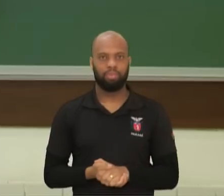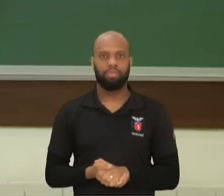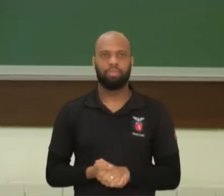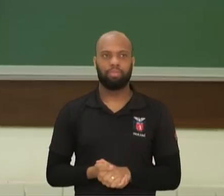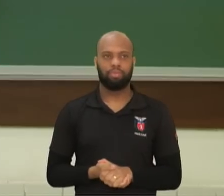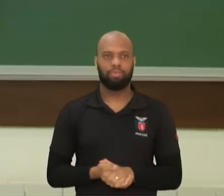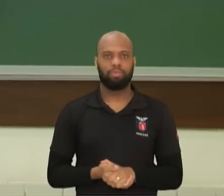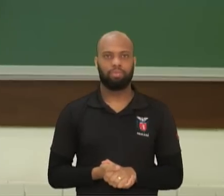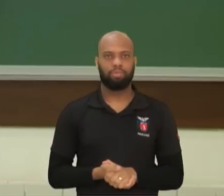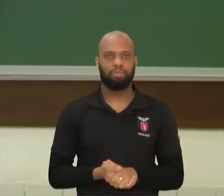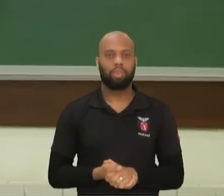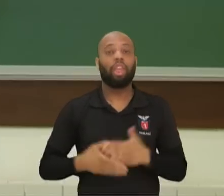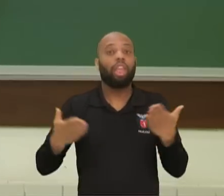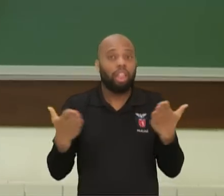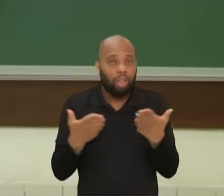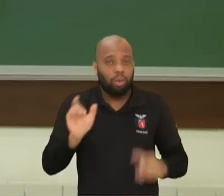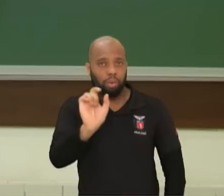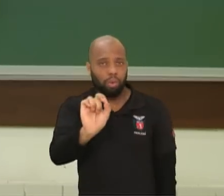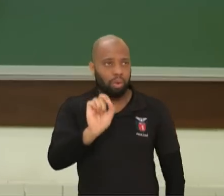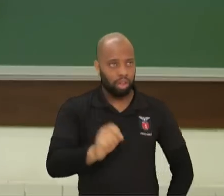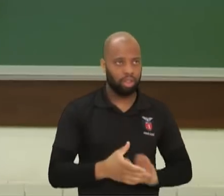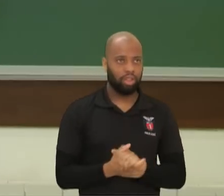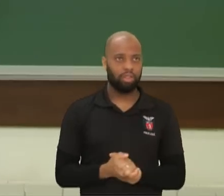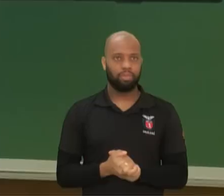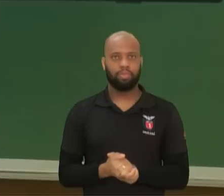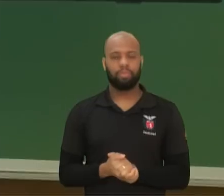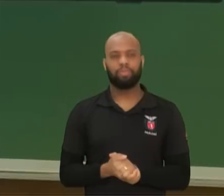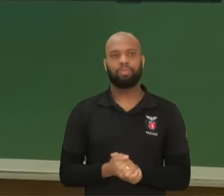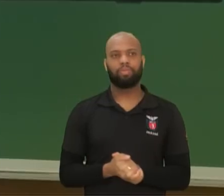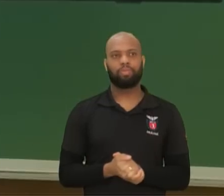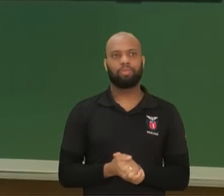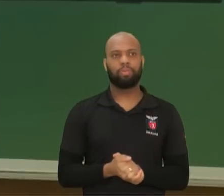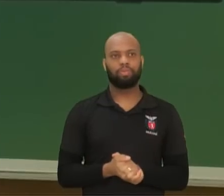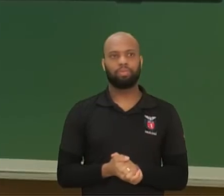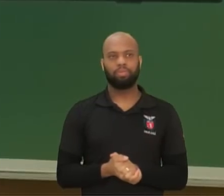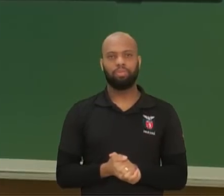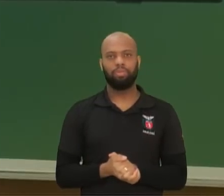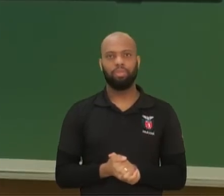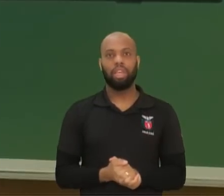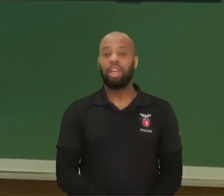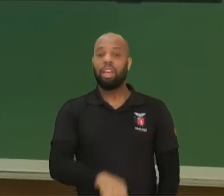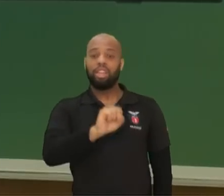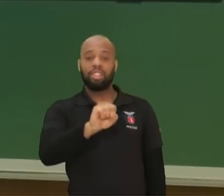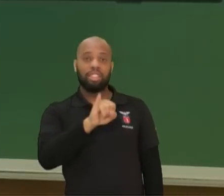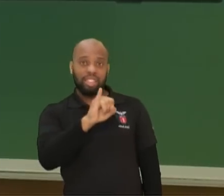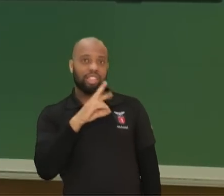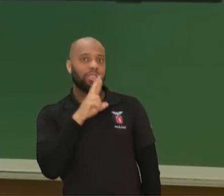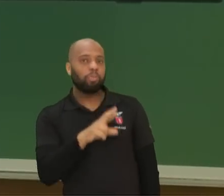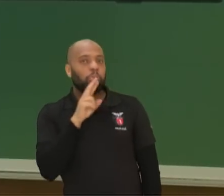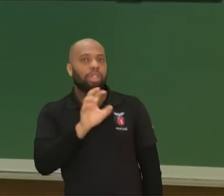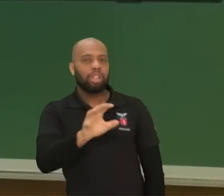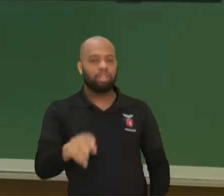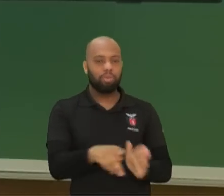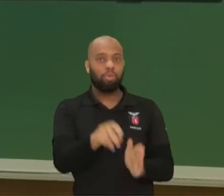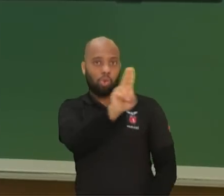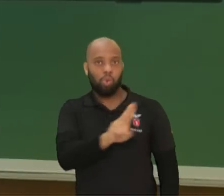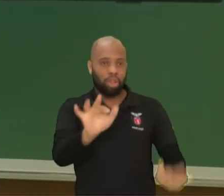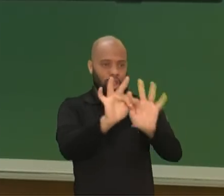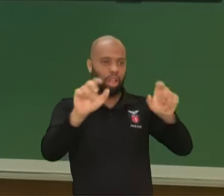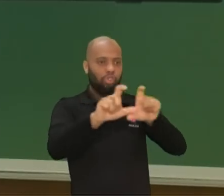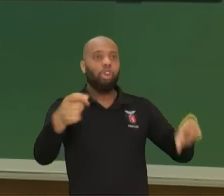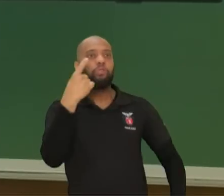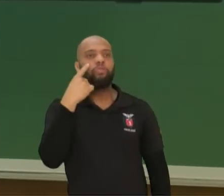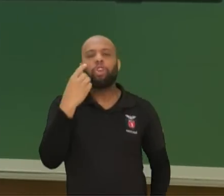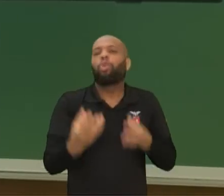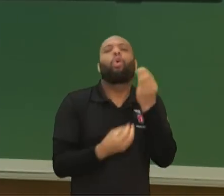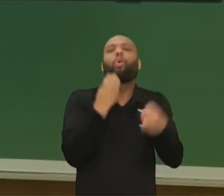tá? Então, aqui, pessoal, olha só. Quando eu resolvo isso na fórmula, certo? Olha só como